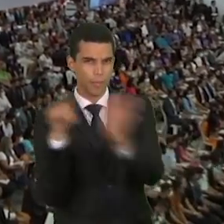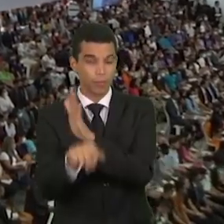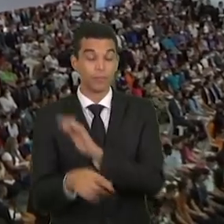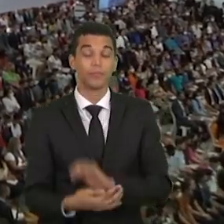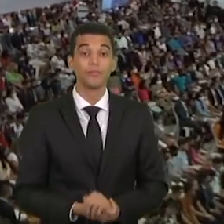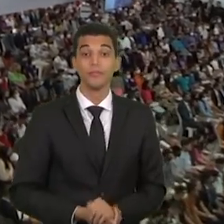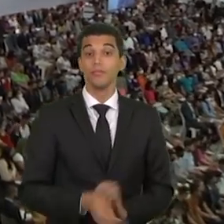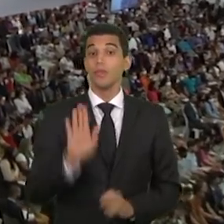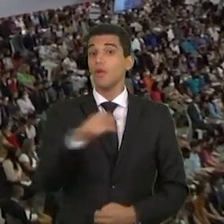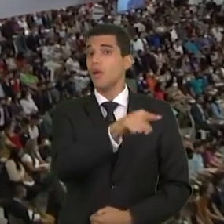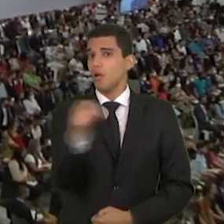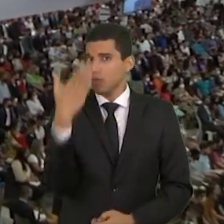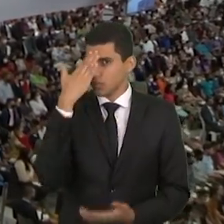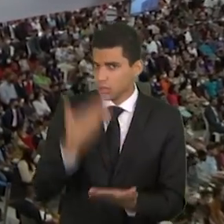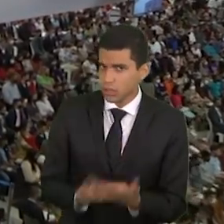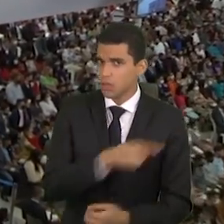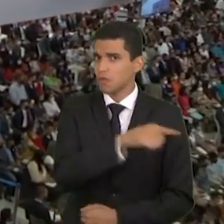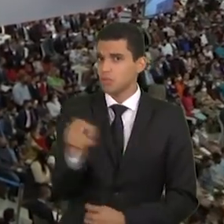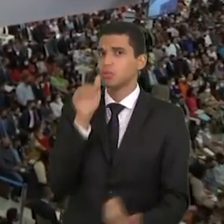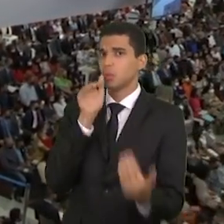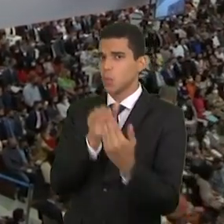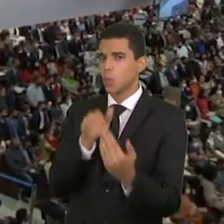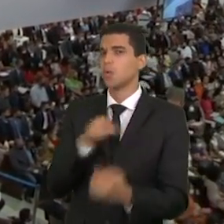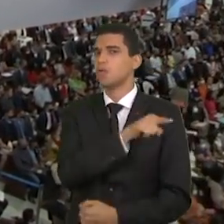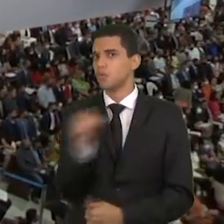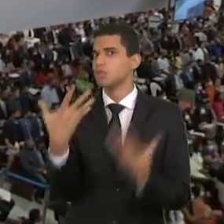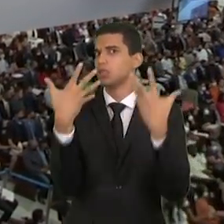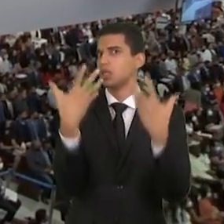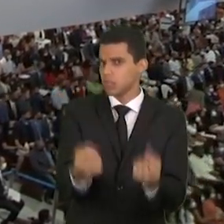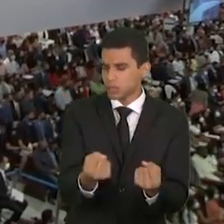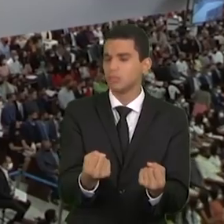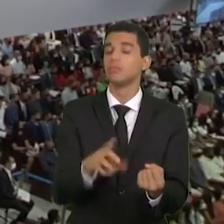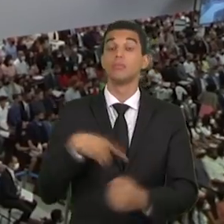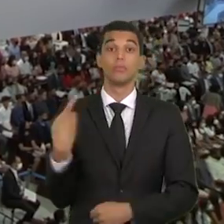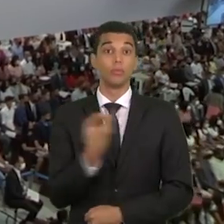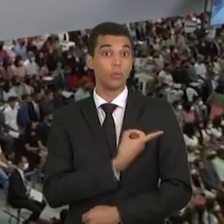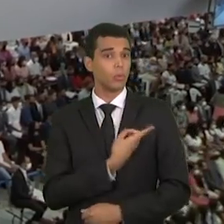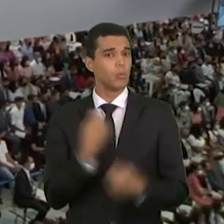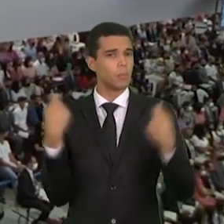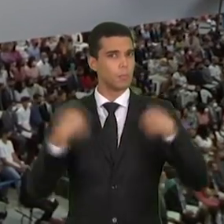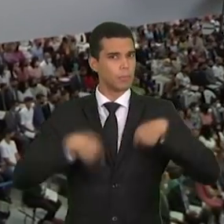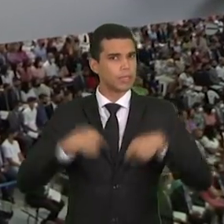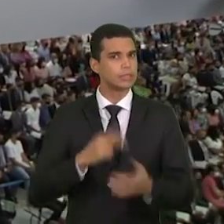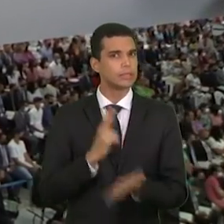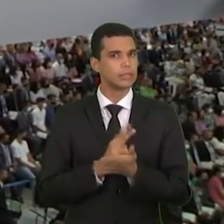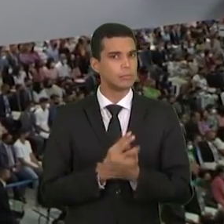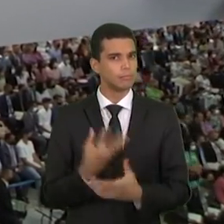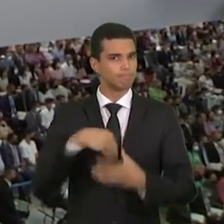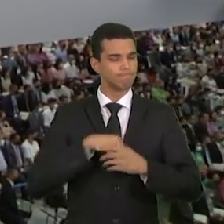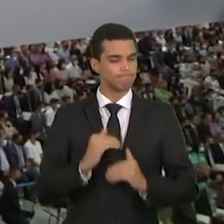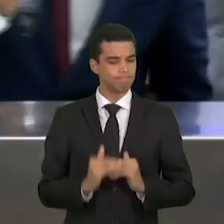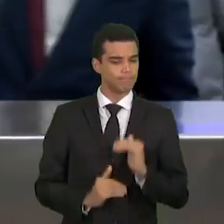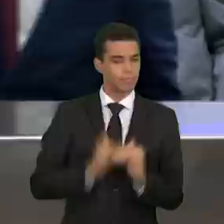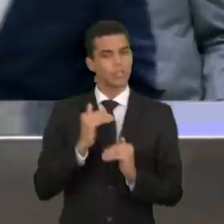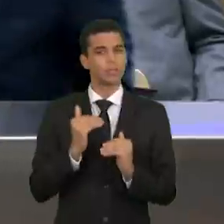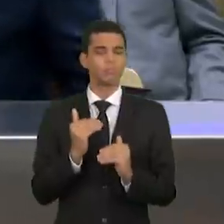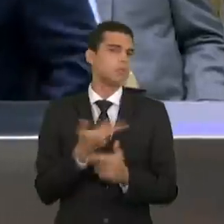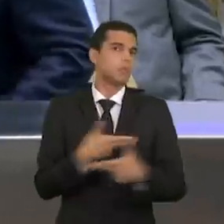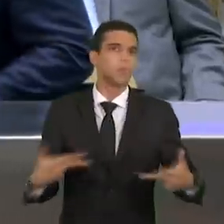vocês acreditam, vocês concordam, vocês aceitam que a gente precisa ser aperfeiçoado em alguma coisa?